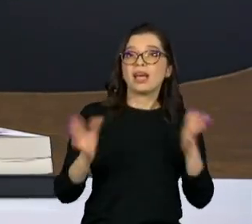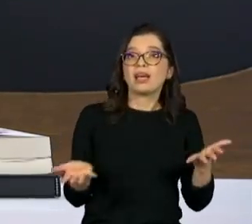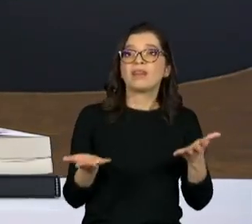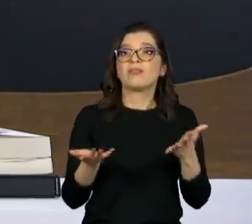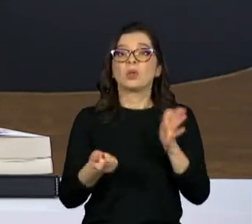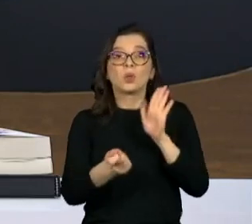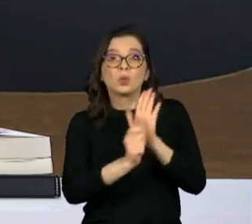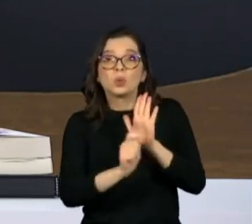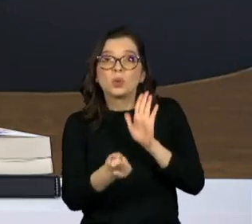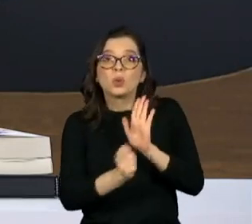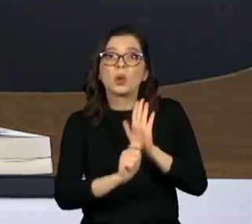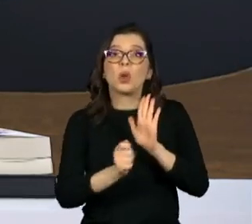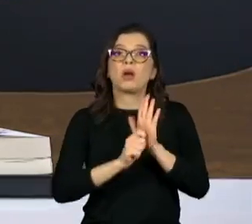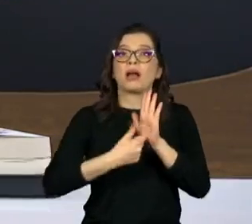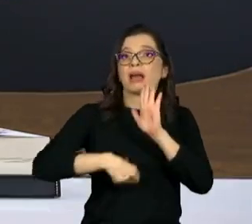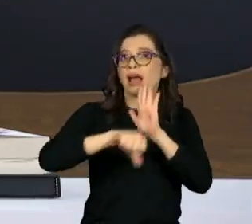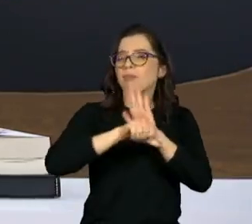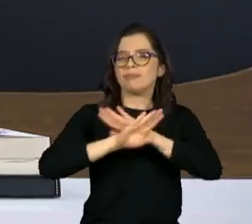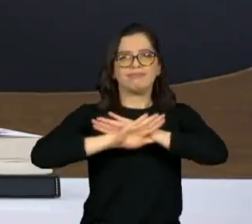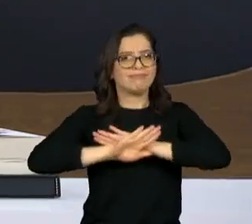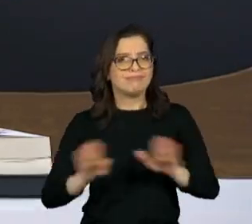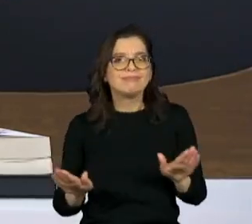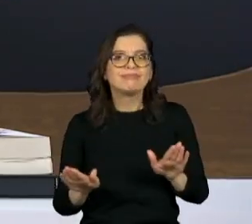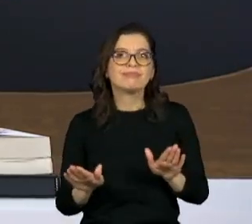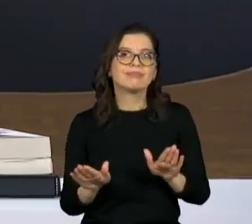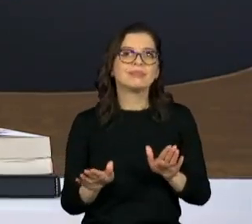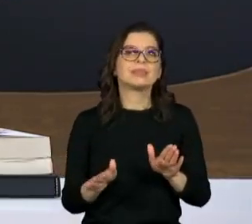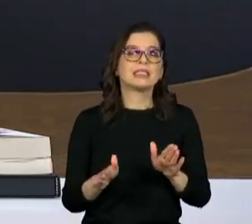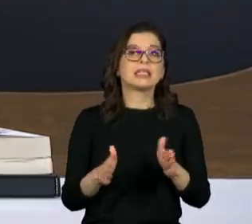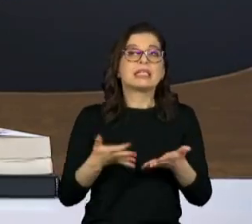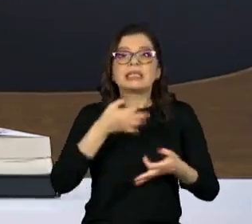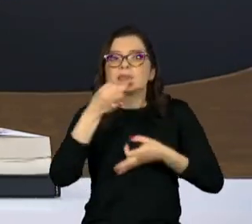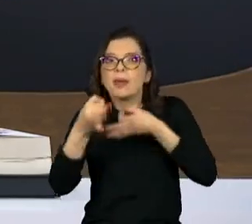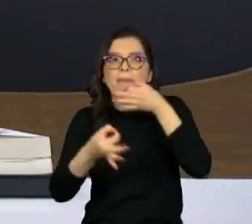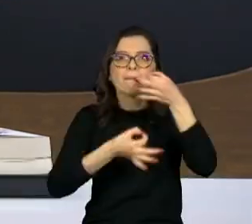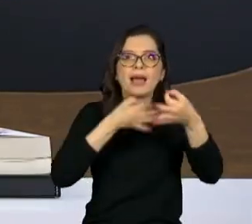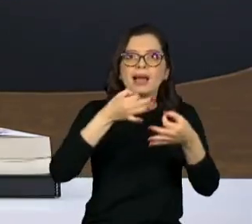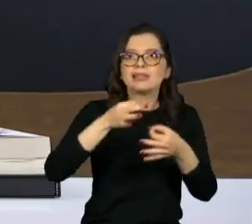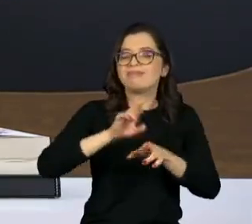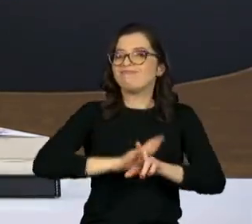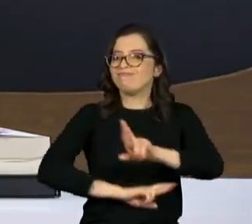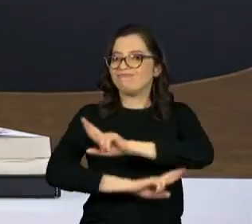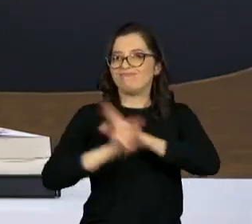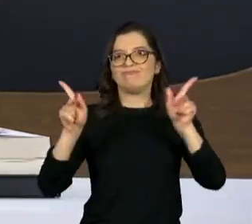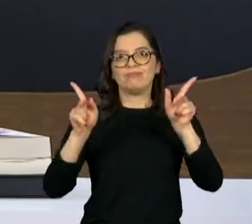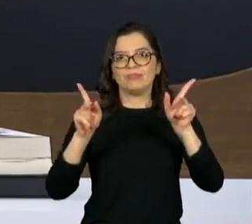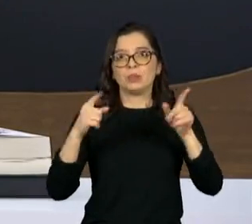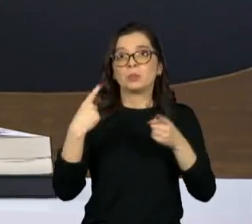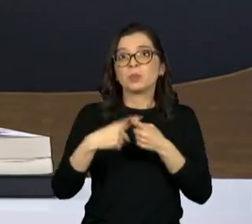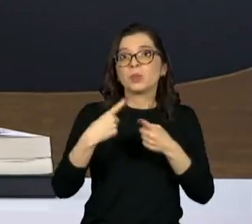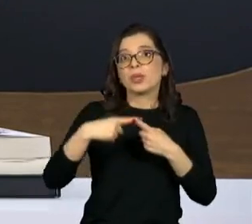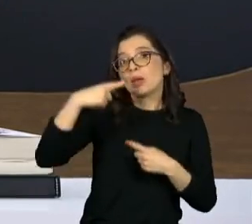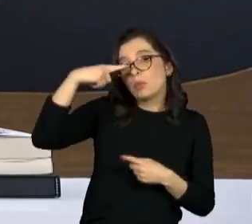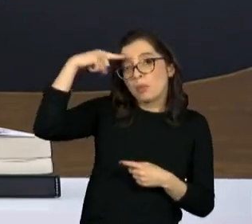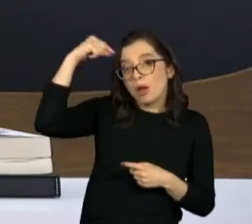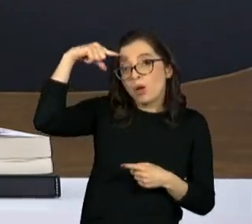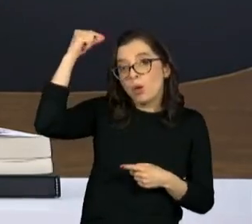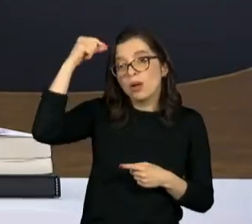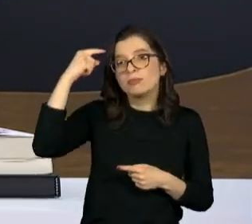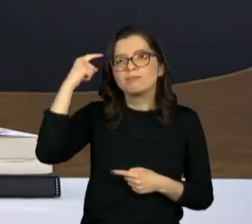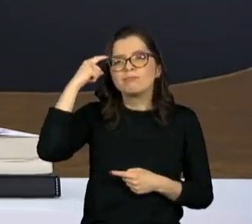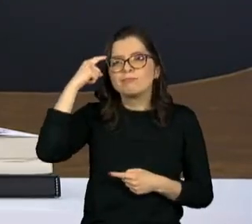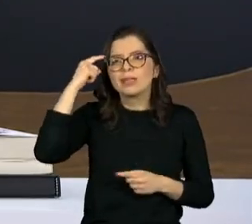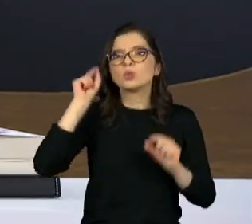a respeito da divergência que me parece afundadora entre os senhores, que é o fato do ministro achar que há alguma possibilidade de